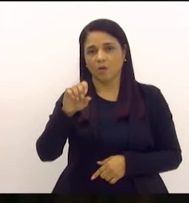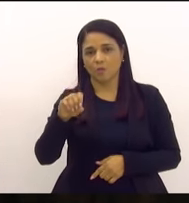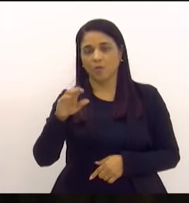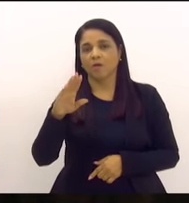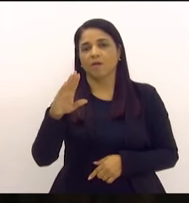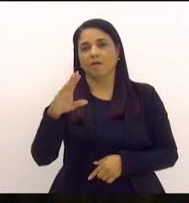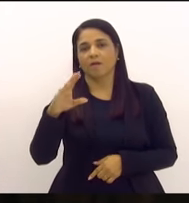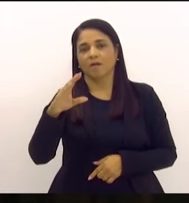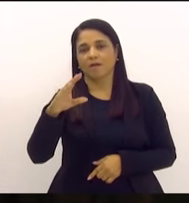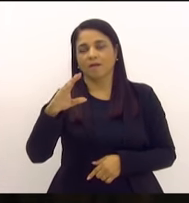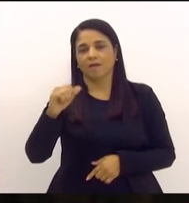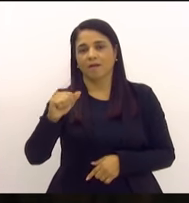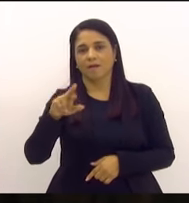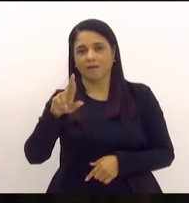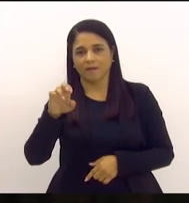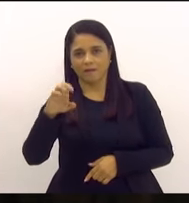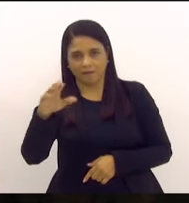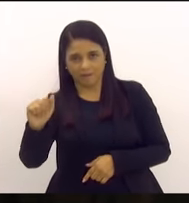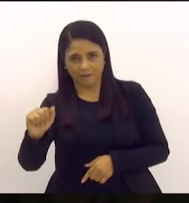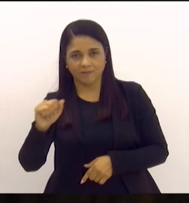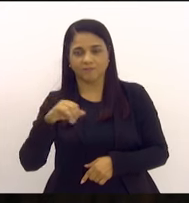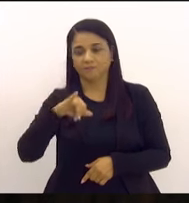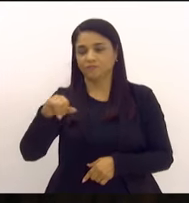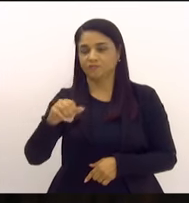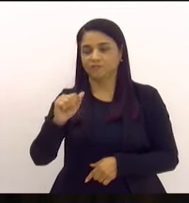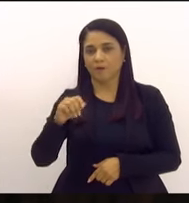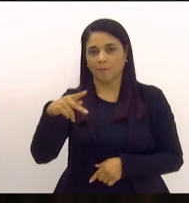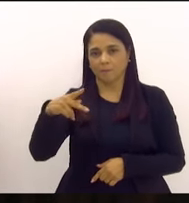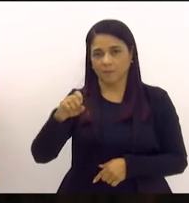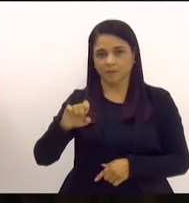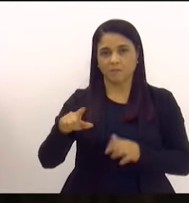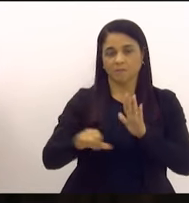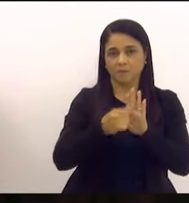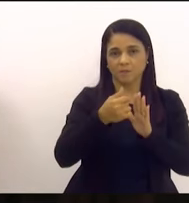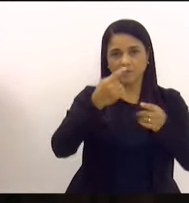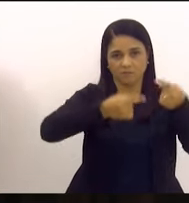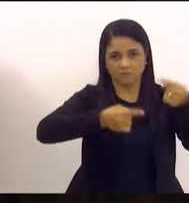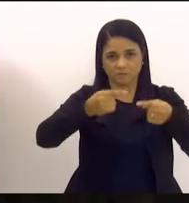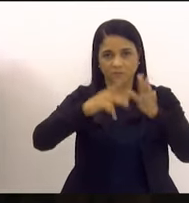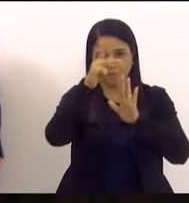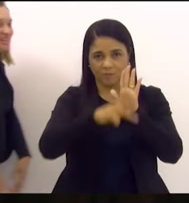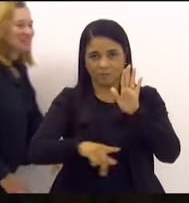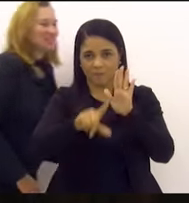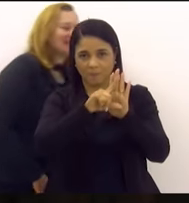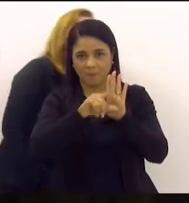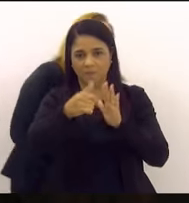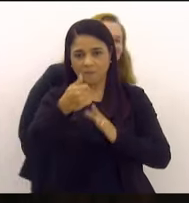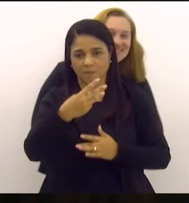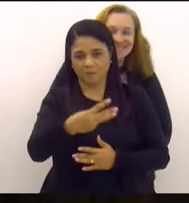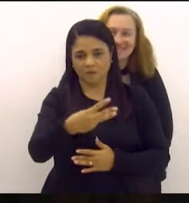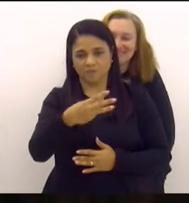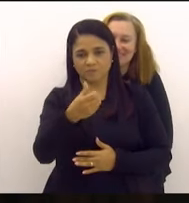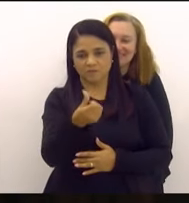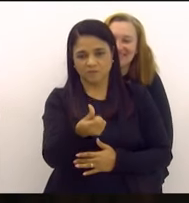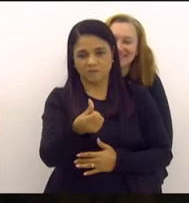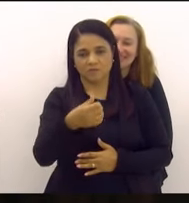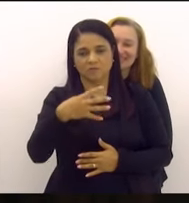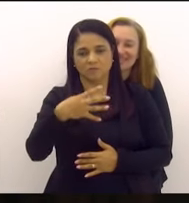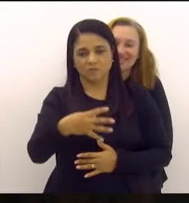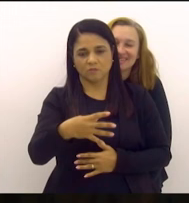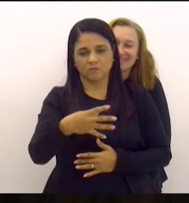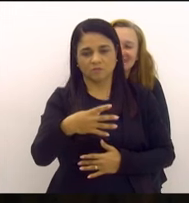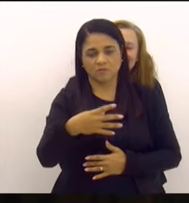aí. Anuncio, em primeira discussão, projeto de lei número